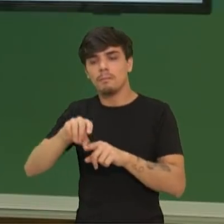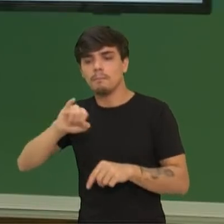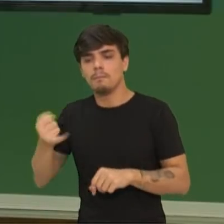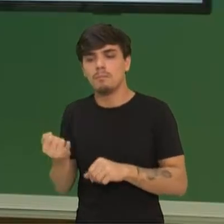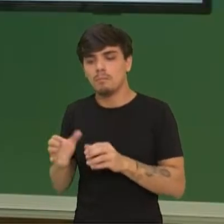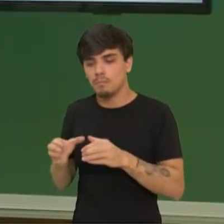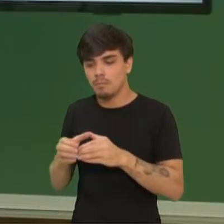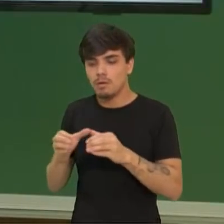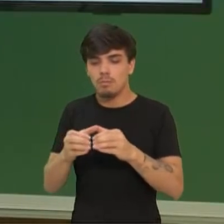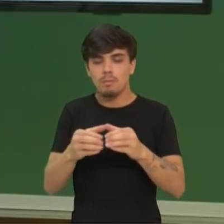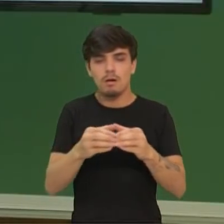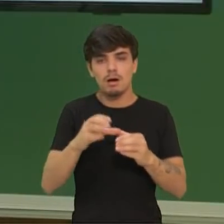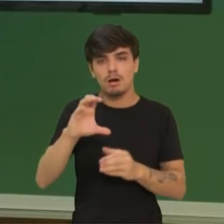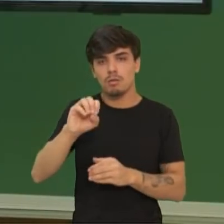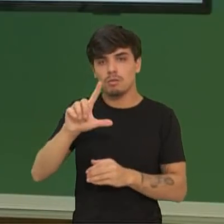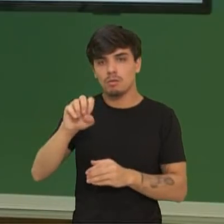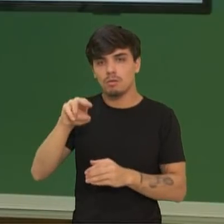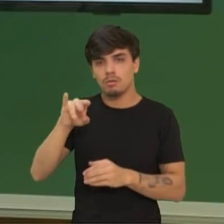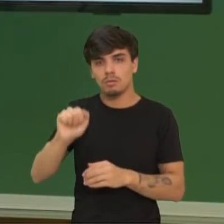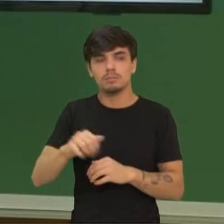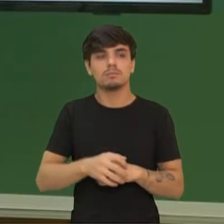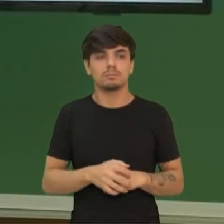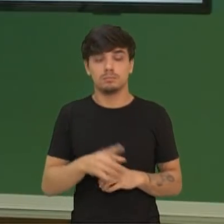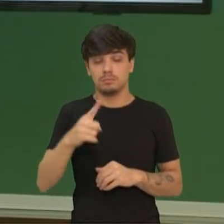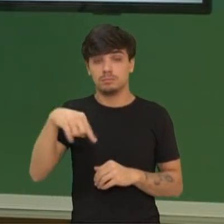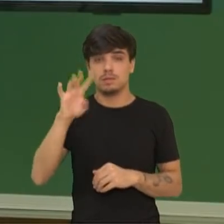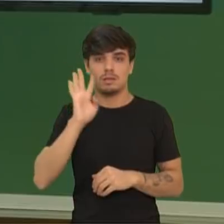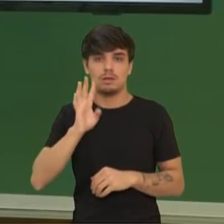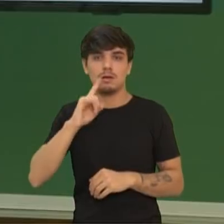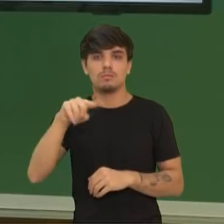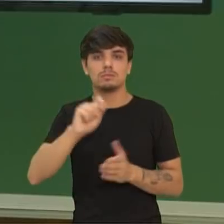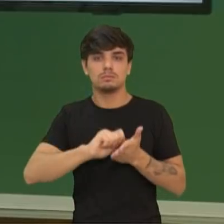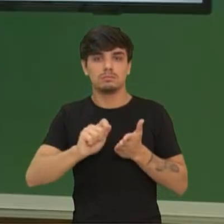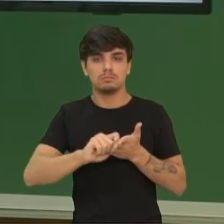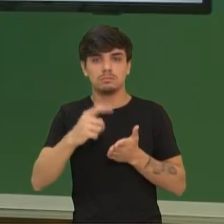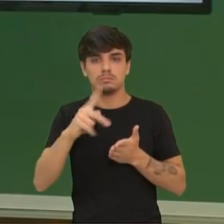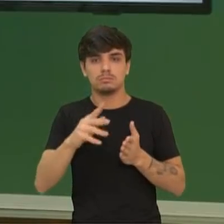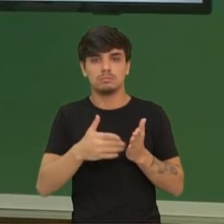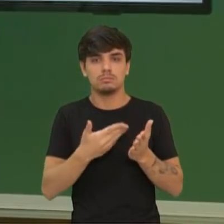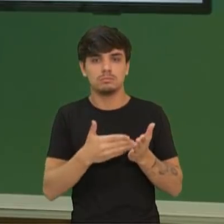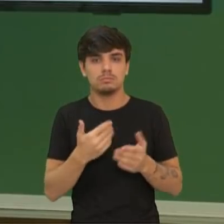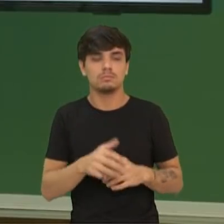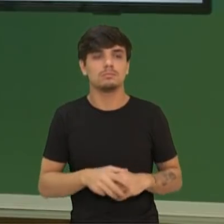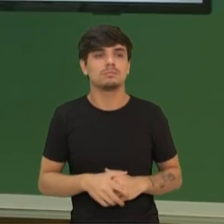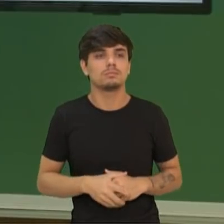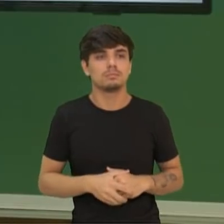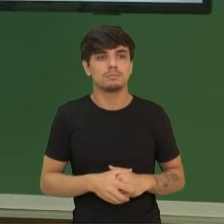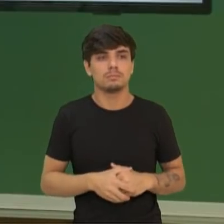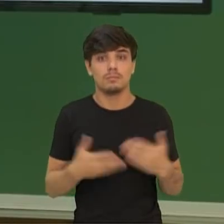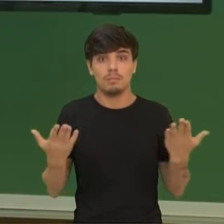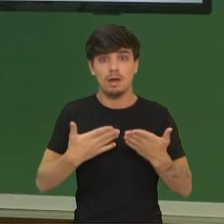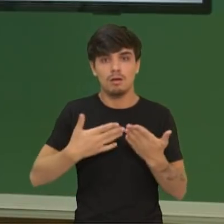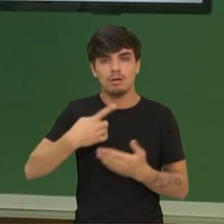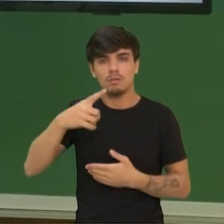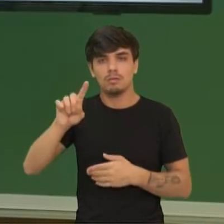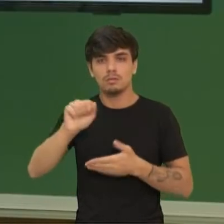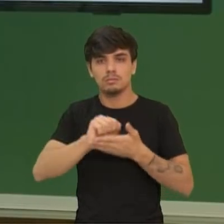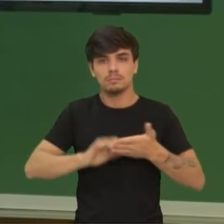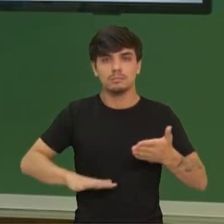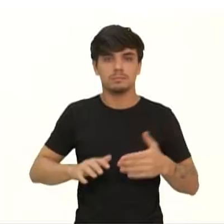que bacana. Viu? Isso aqui é bacana vocês terem no caderno de vocês. Vamos para mais uma